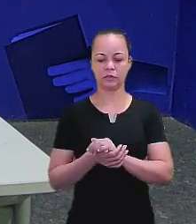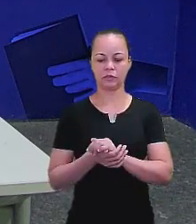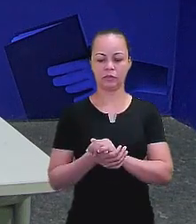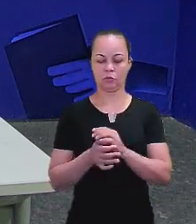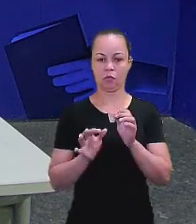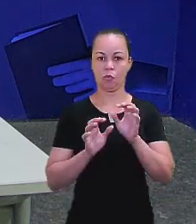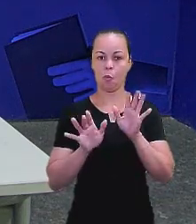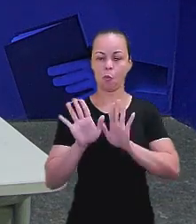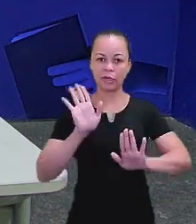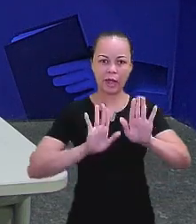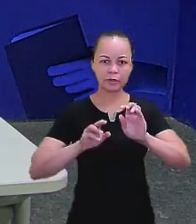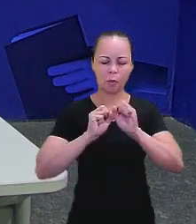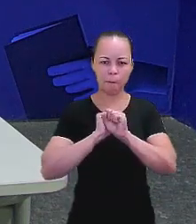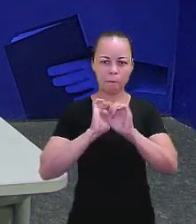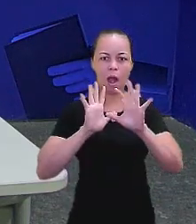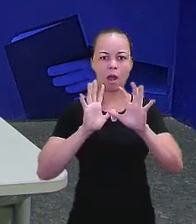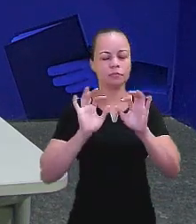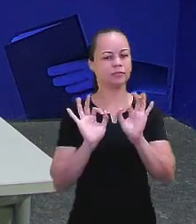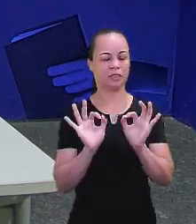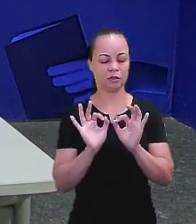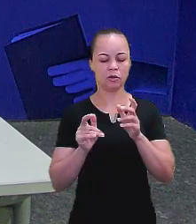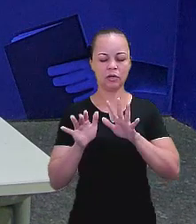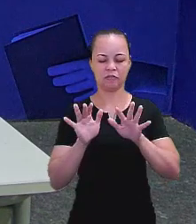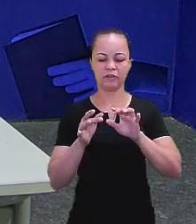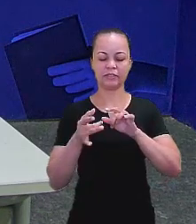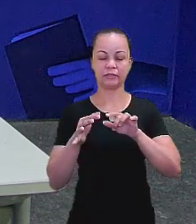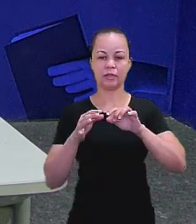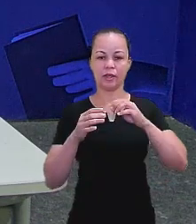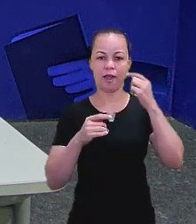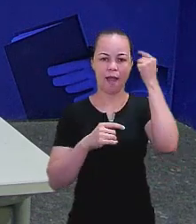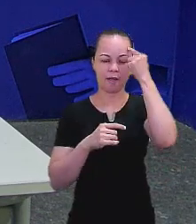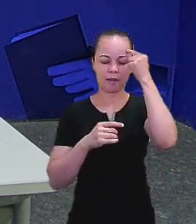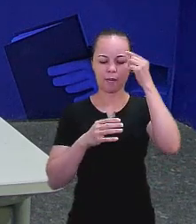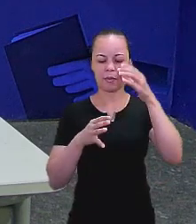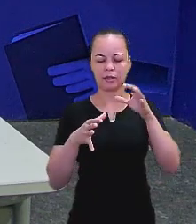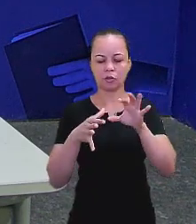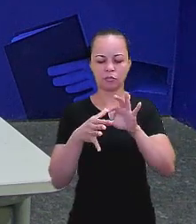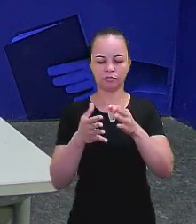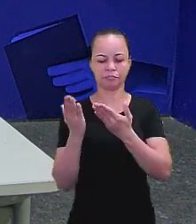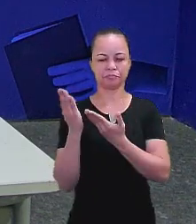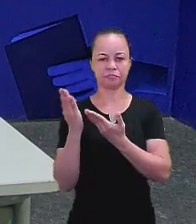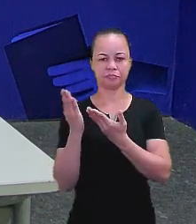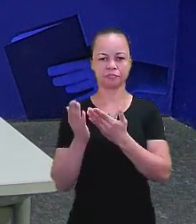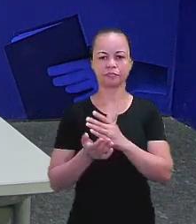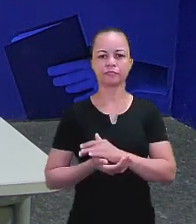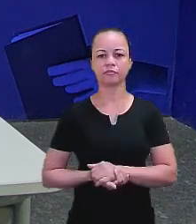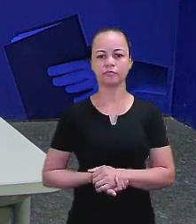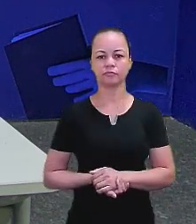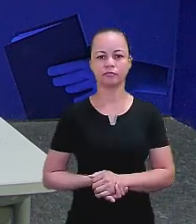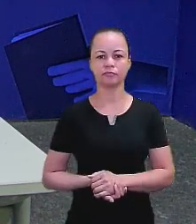sem estourar, a gente vai fazer a cabeça, ó. Vai diminuir aqui.